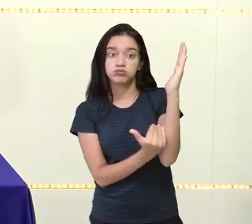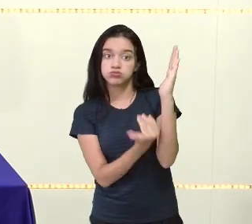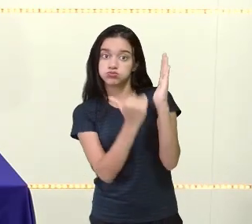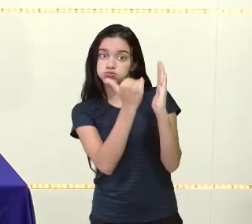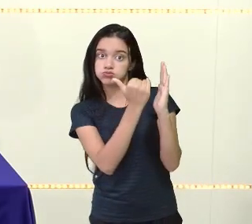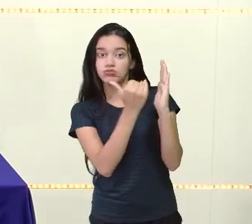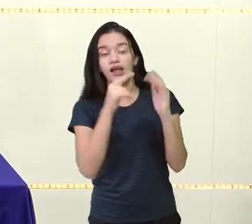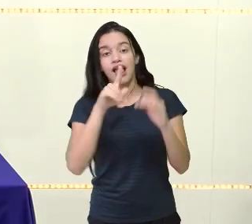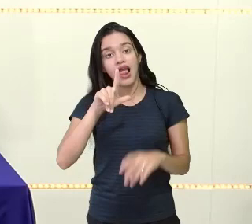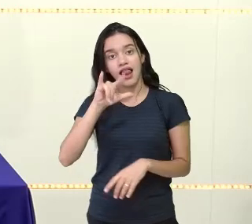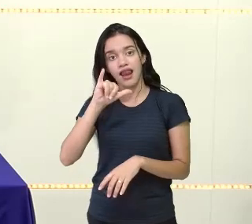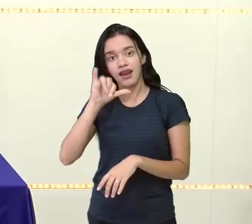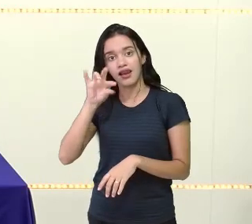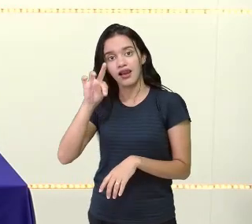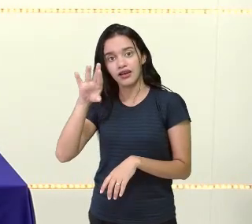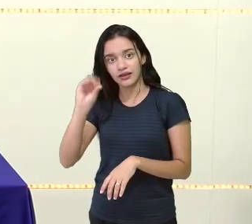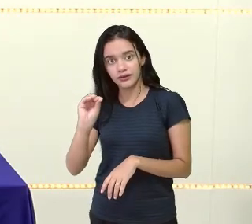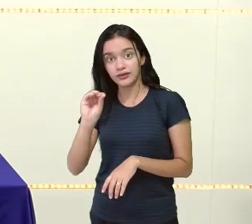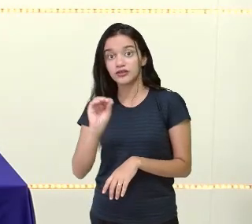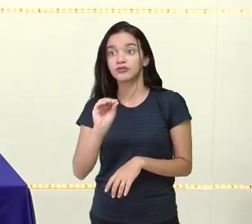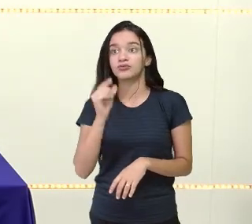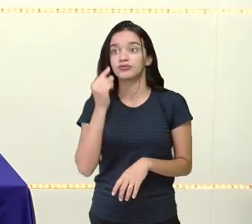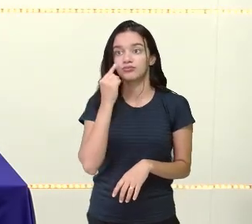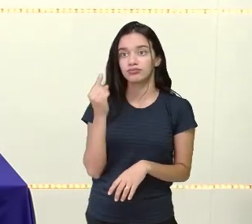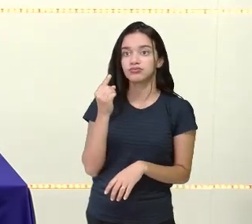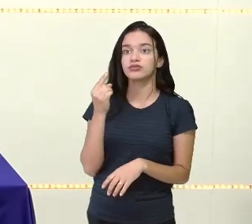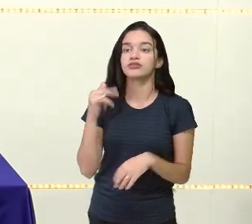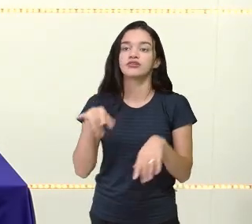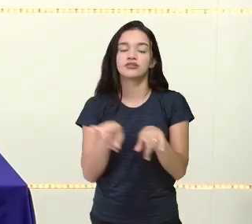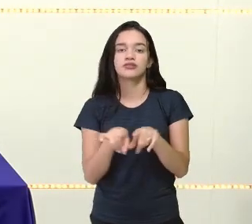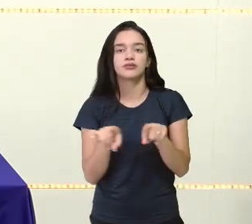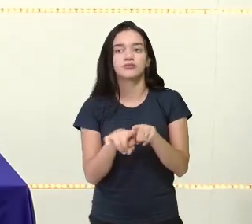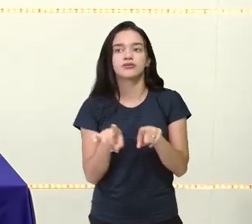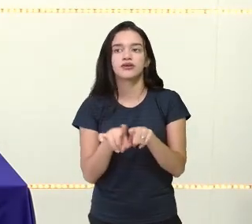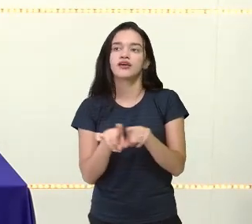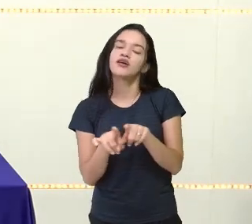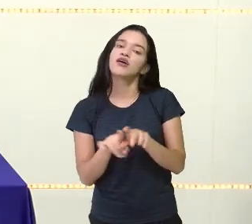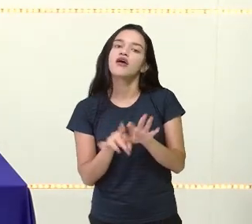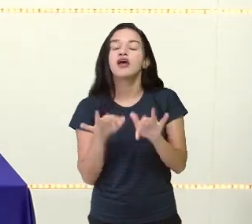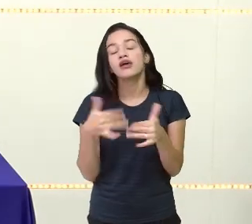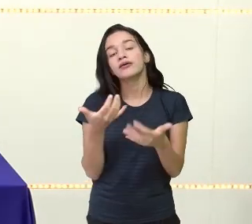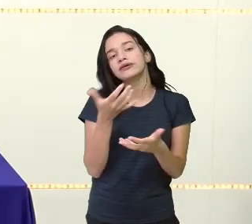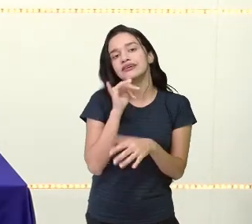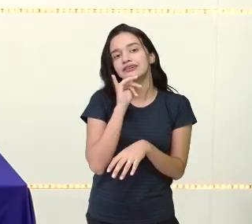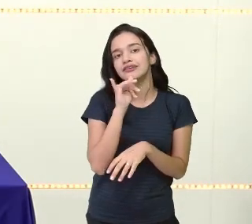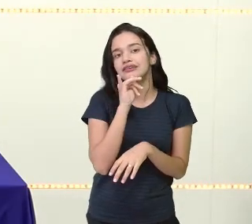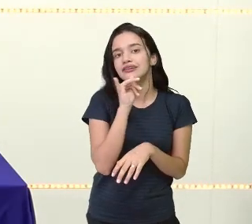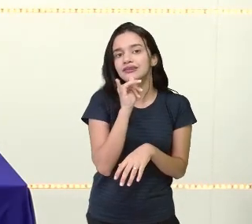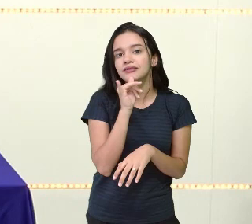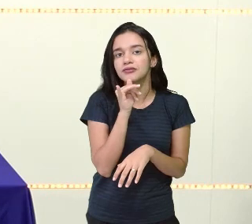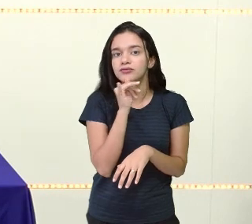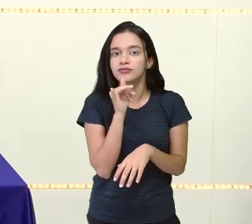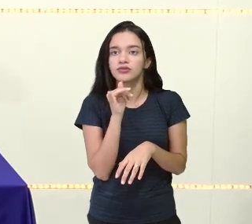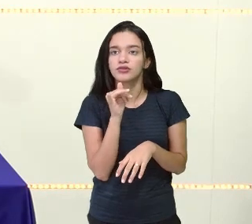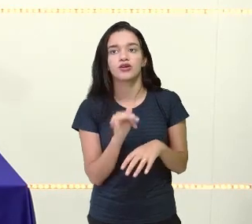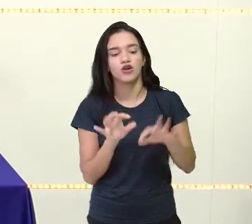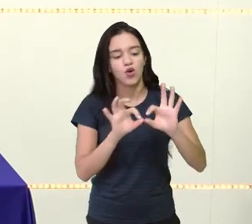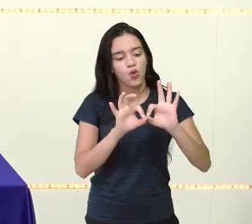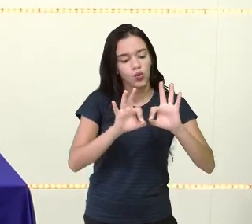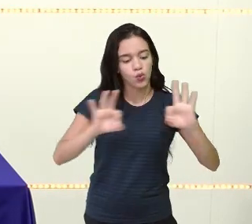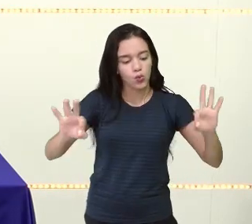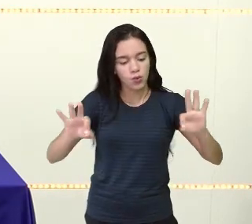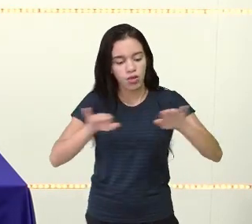ou mililitro. E a grandeza comprimento, quando a gente quer saber, né, o comprimento de